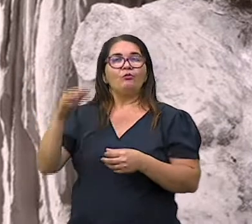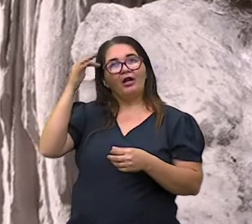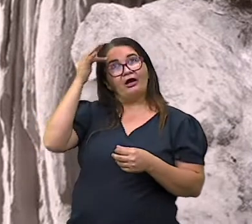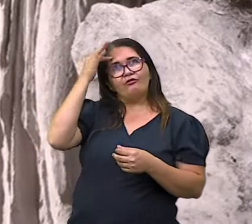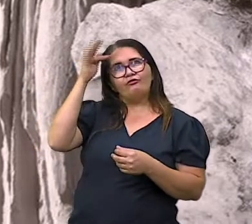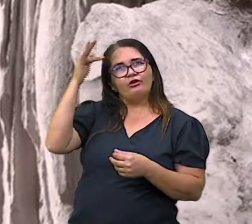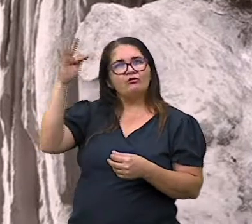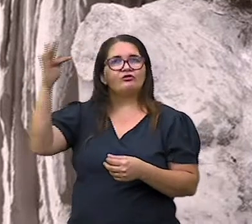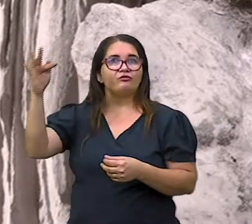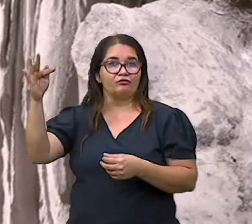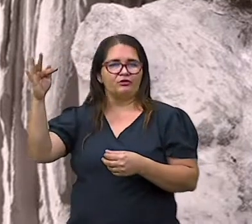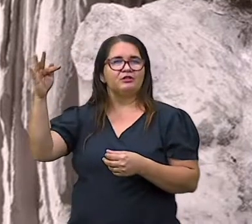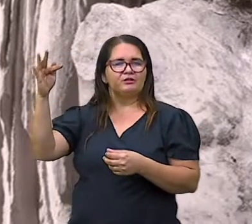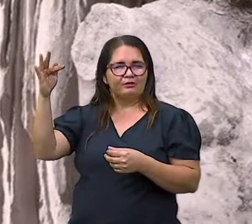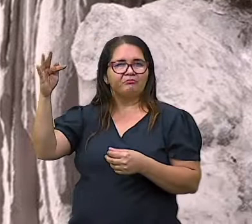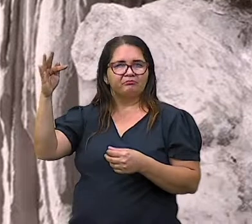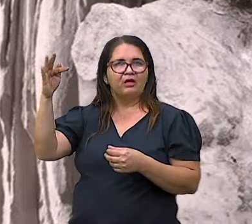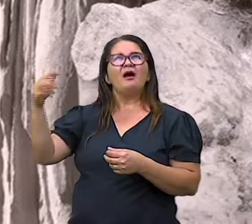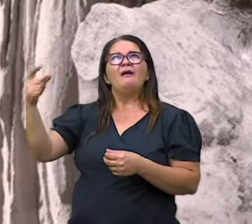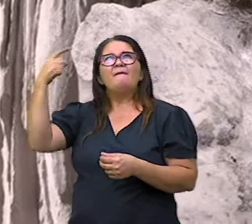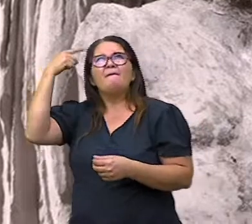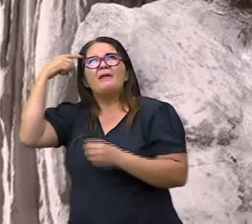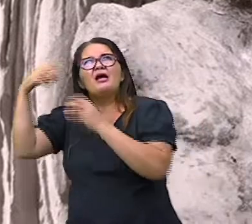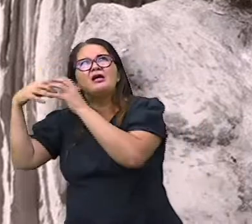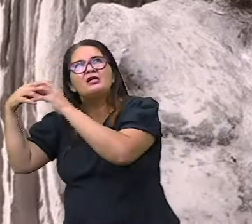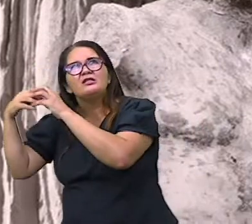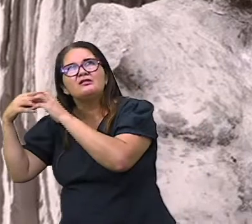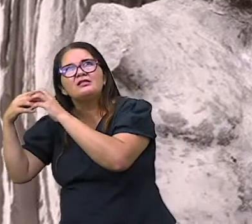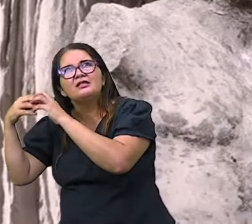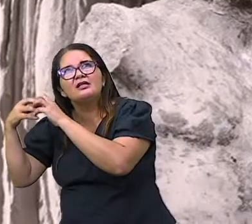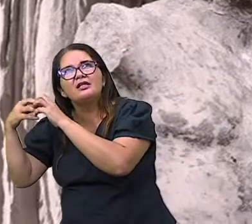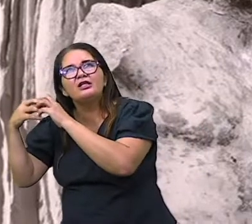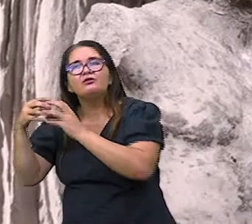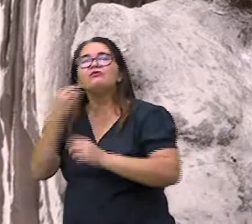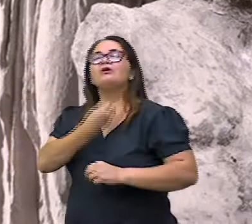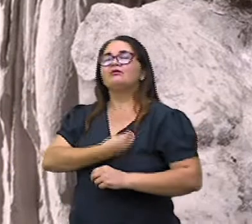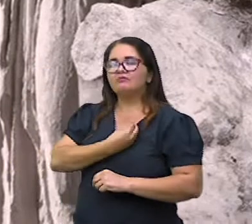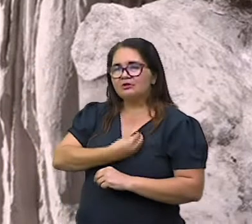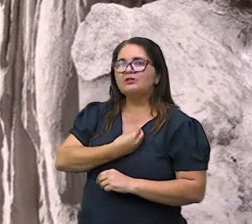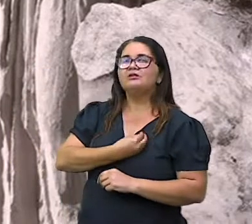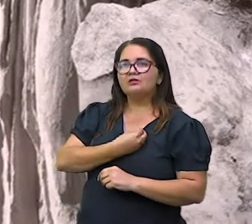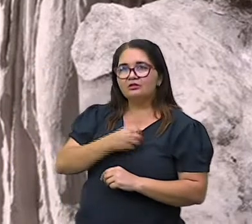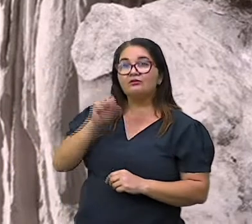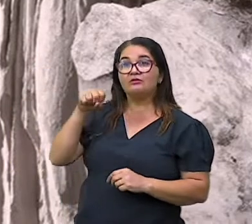filosofia, penso, logo existo, todos nós precisamos pensar,